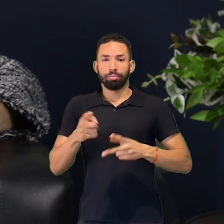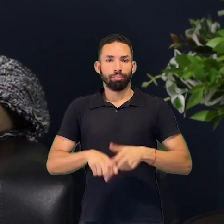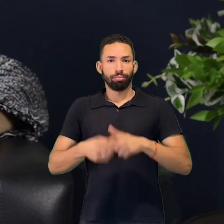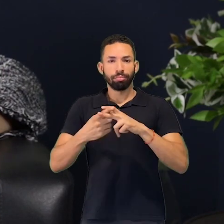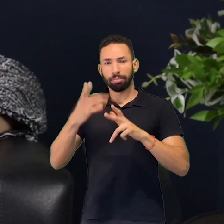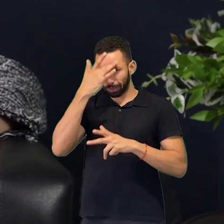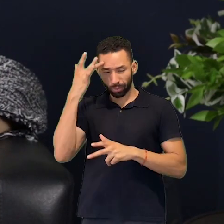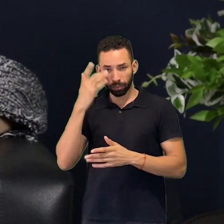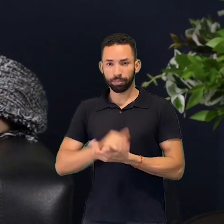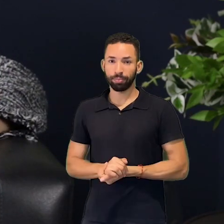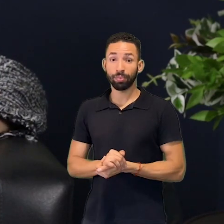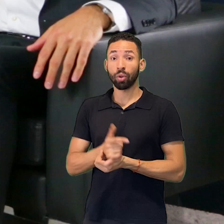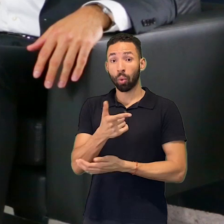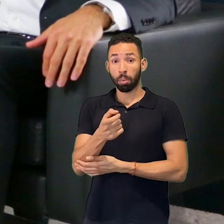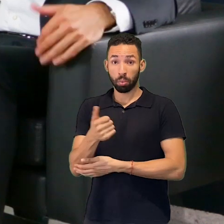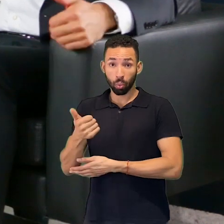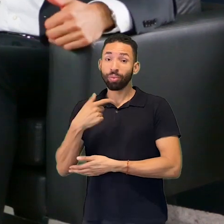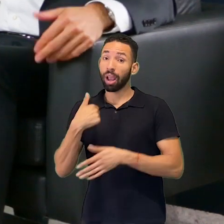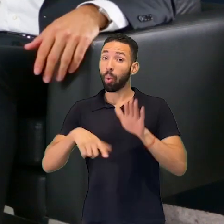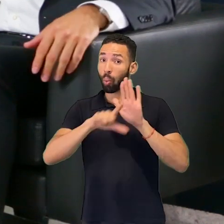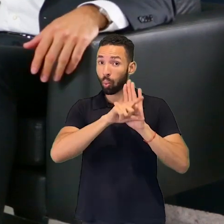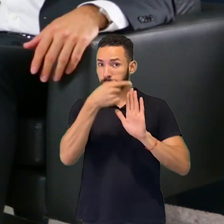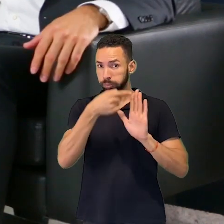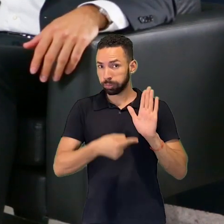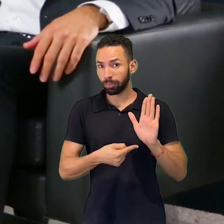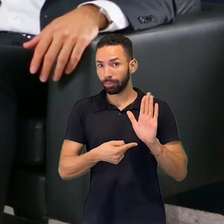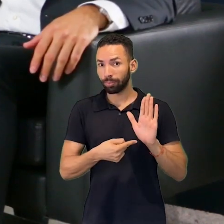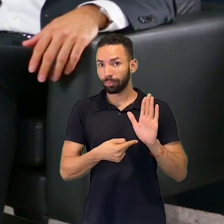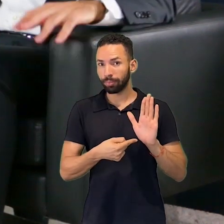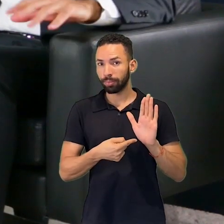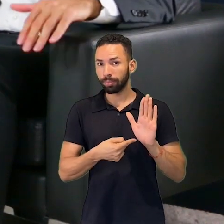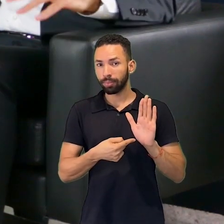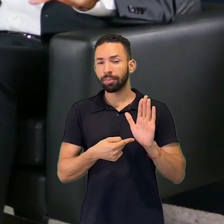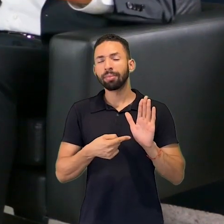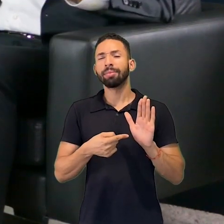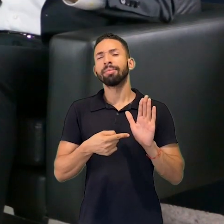ao que hoje se pratica? Em 2001, nós tivemos uma lei que